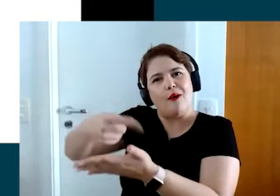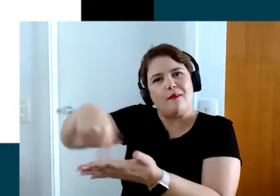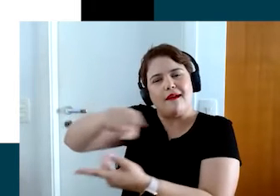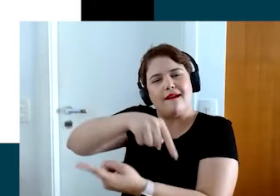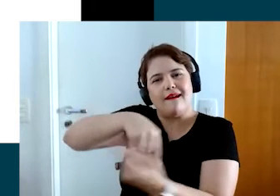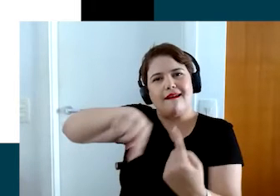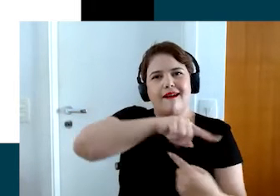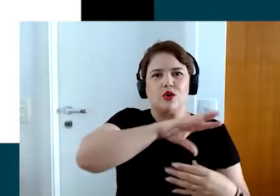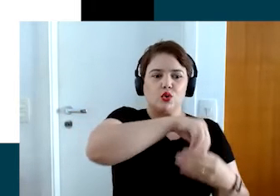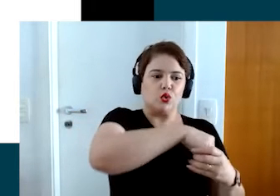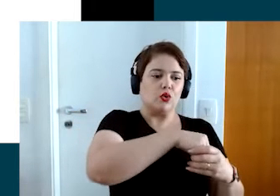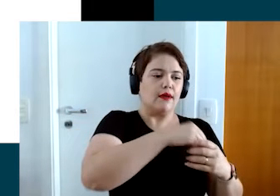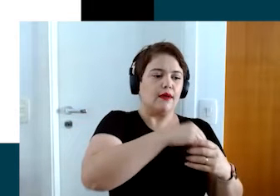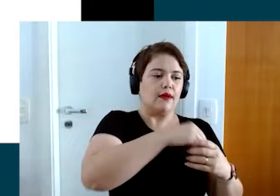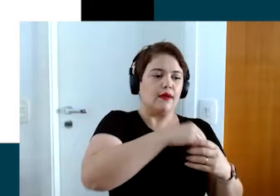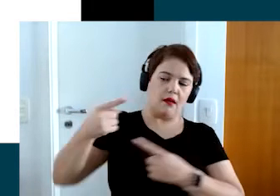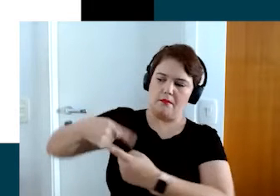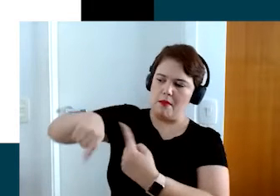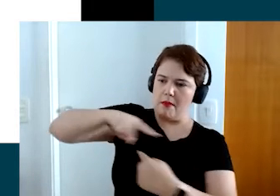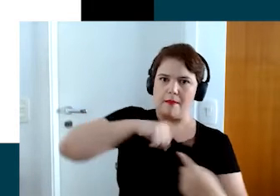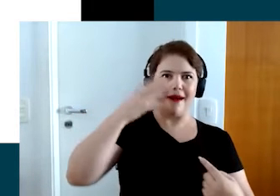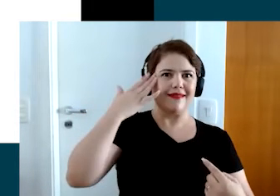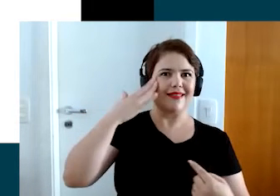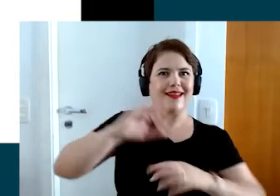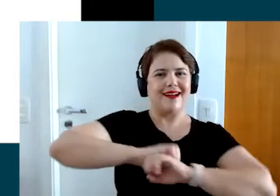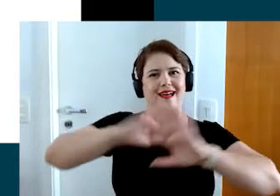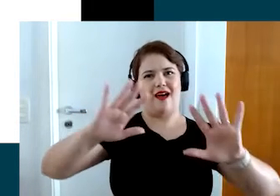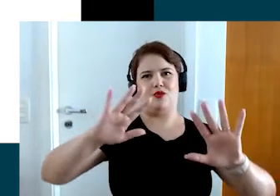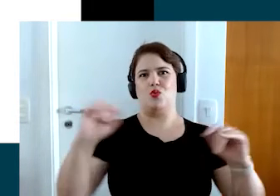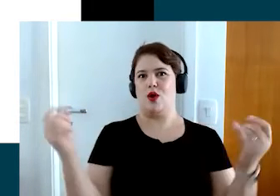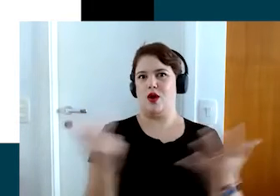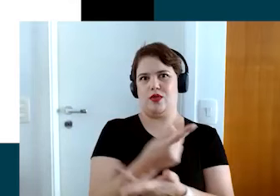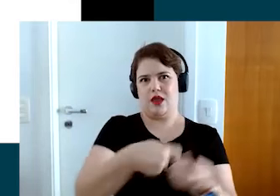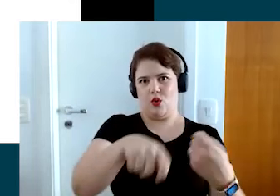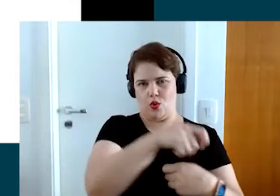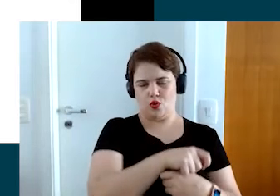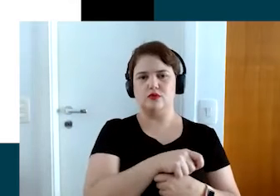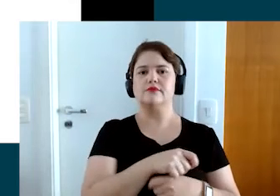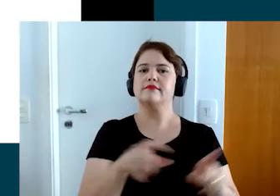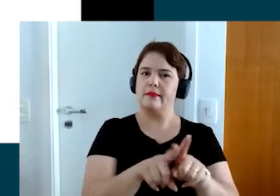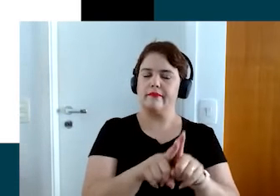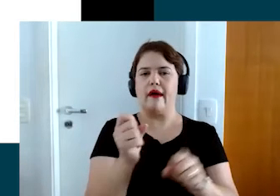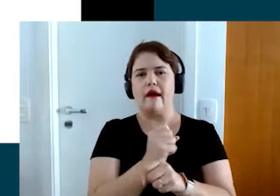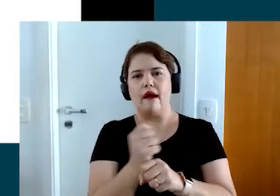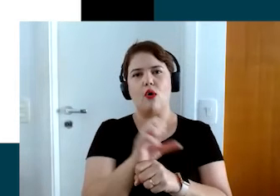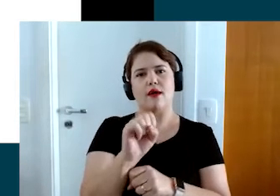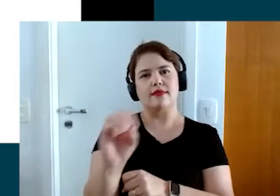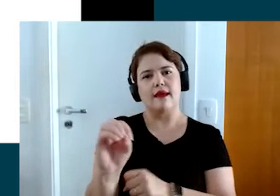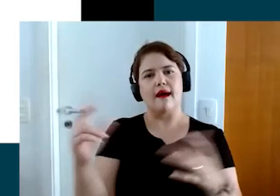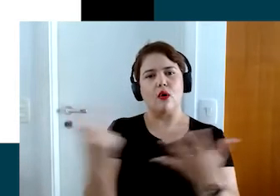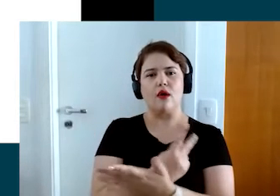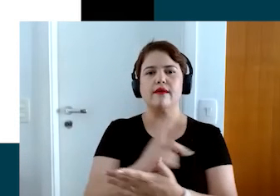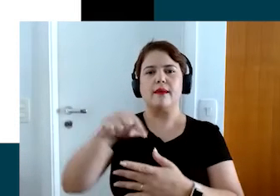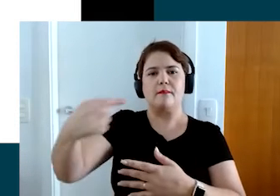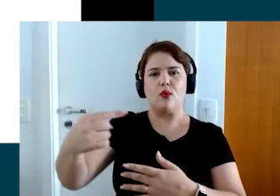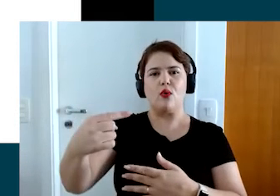esse contexto de mundo. E, para isso, lá atrás, né, em 1980, após a Guerra Fria, né, começou a surgir